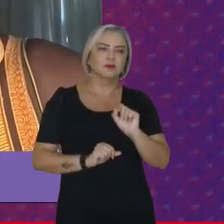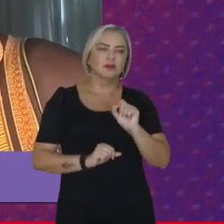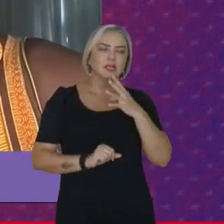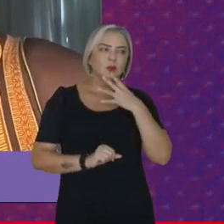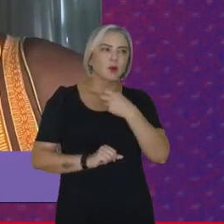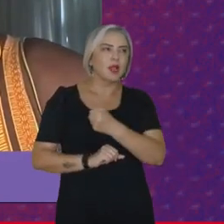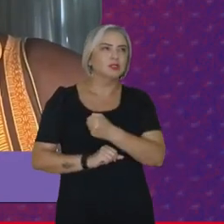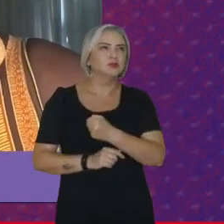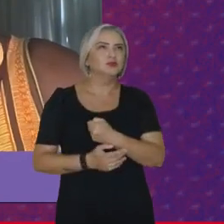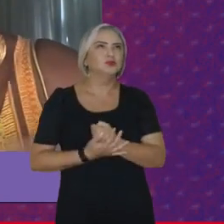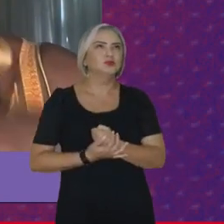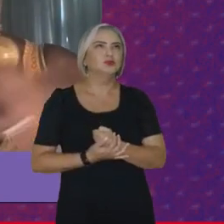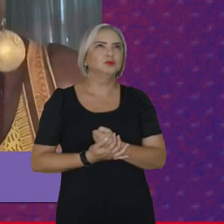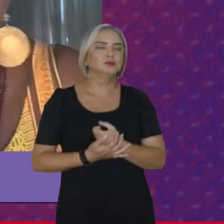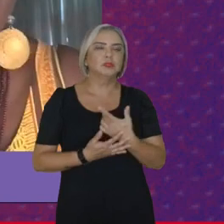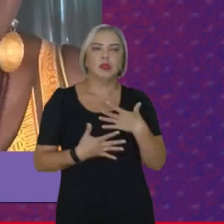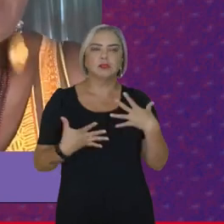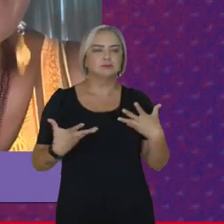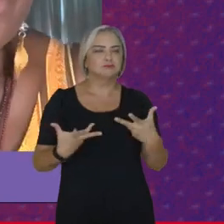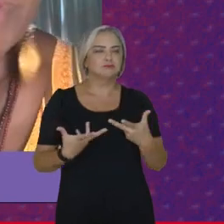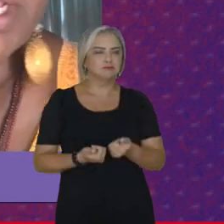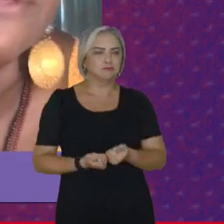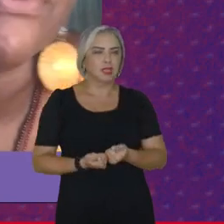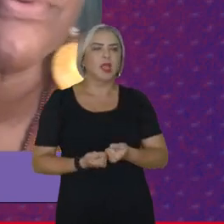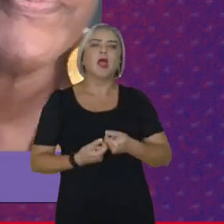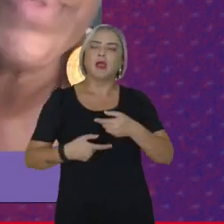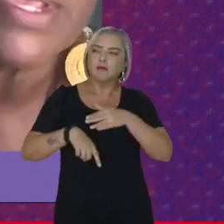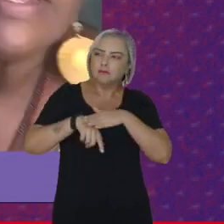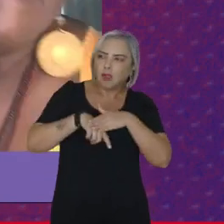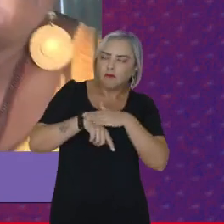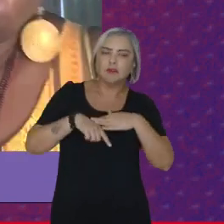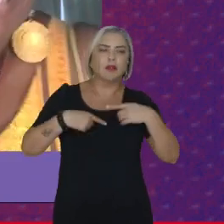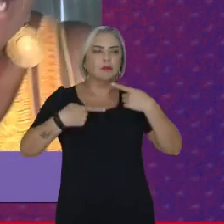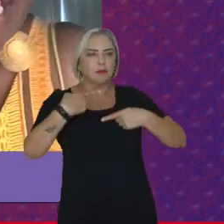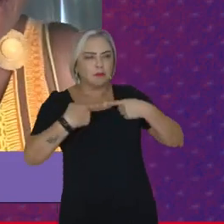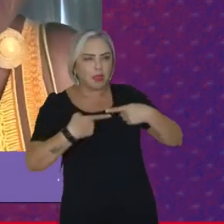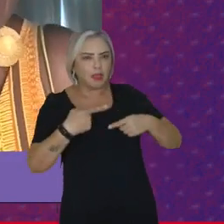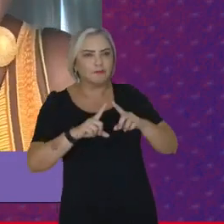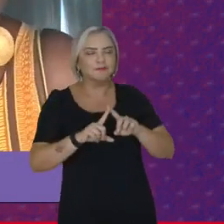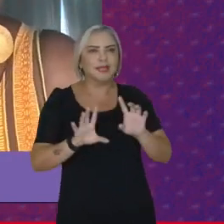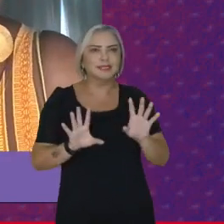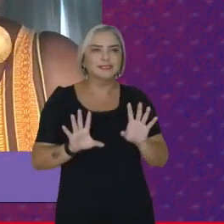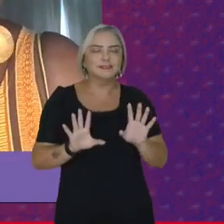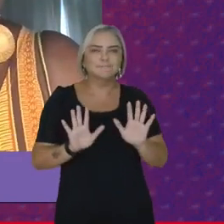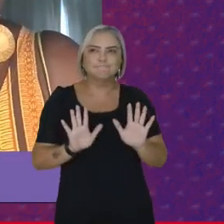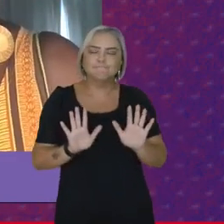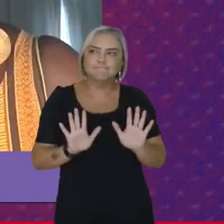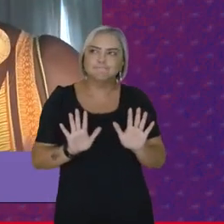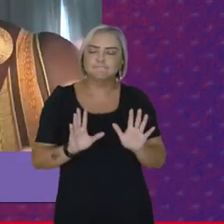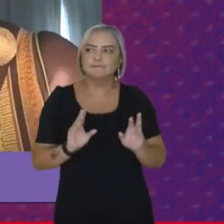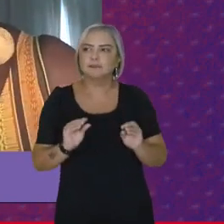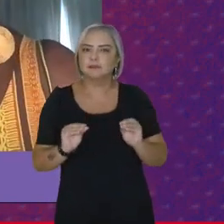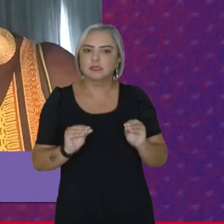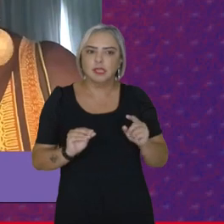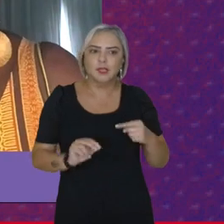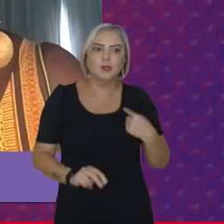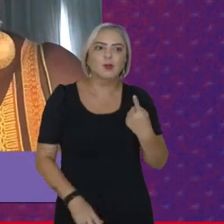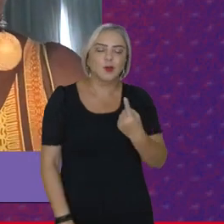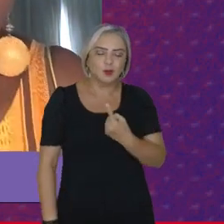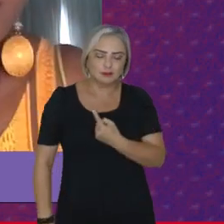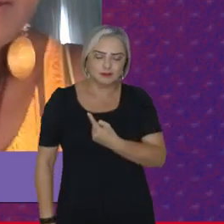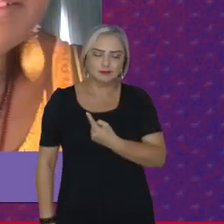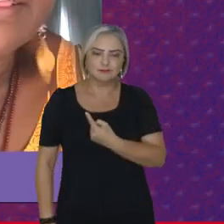acho excelente estarmos dialogando sobre isso, mas a gente